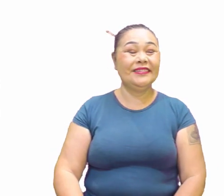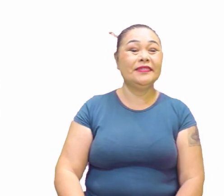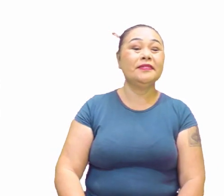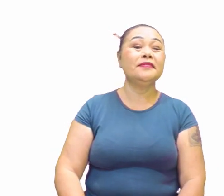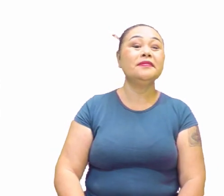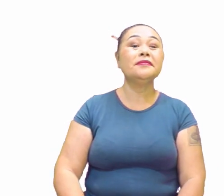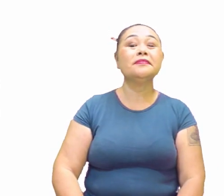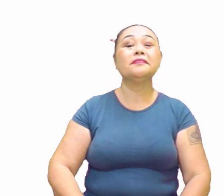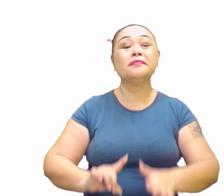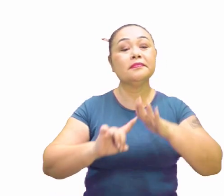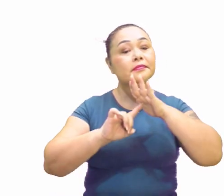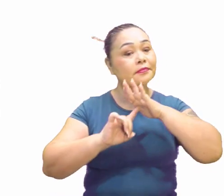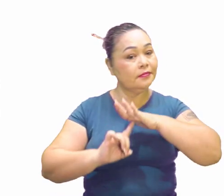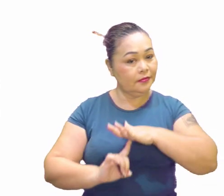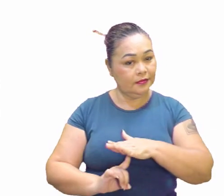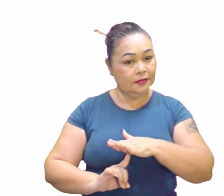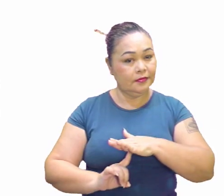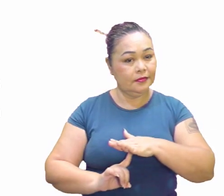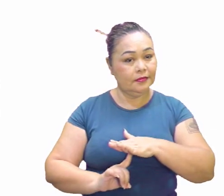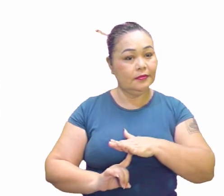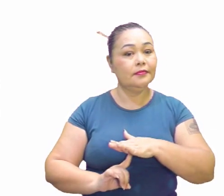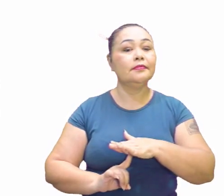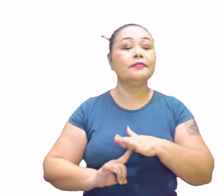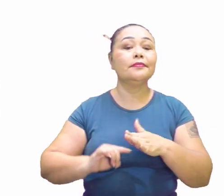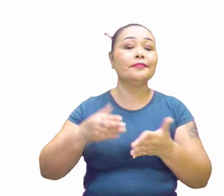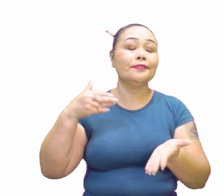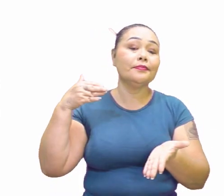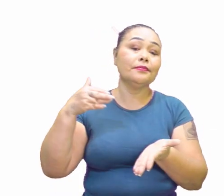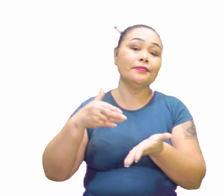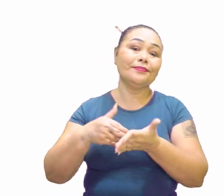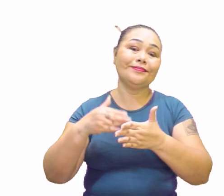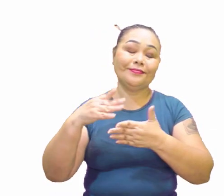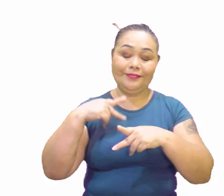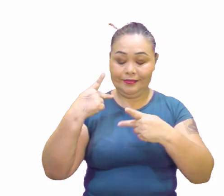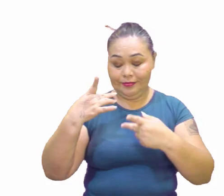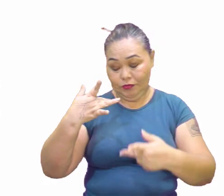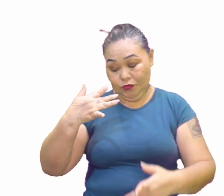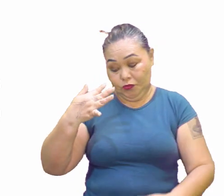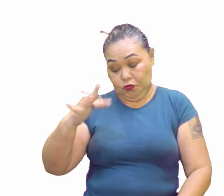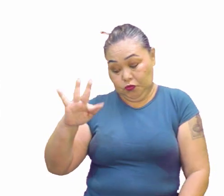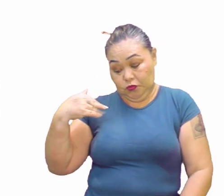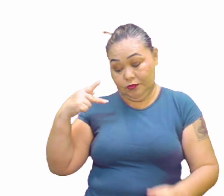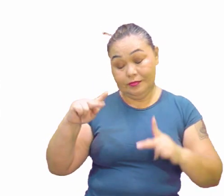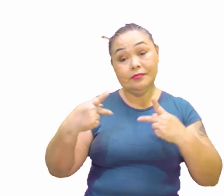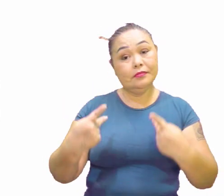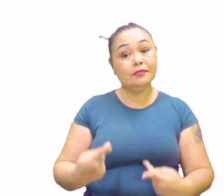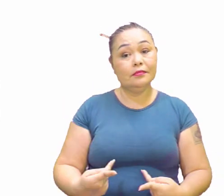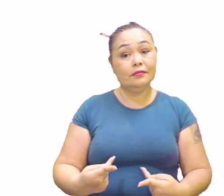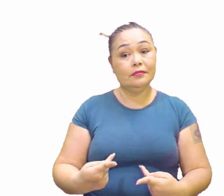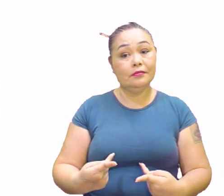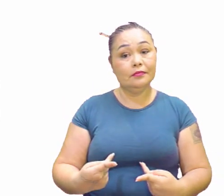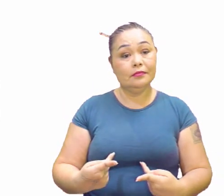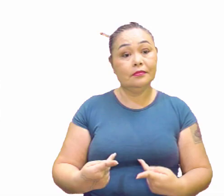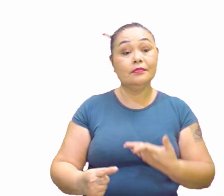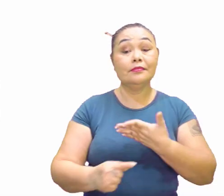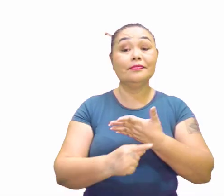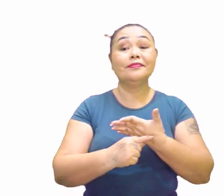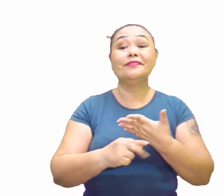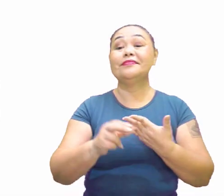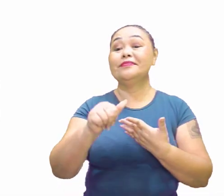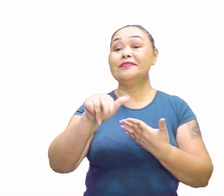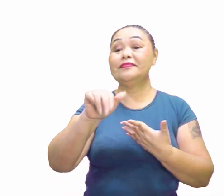verdade. Depressão. A depressão é o último estágio da dor humana. Olha só, o